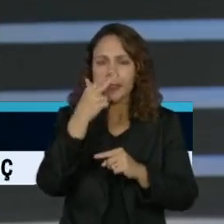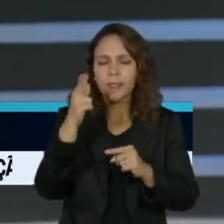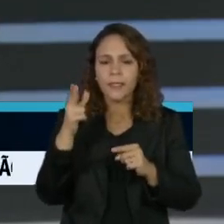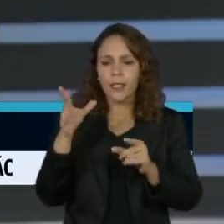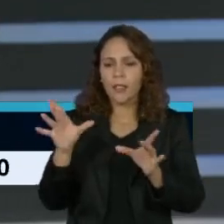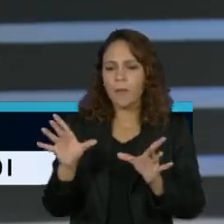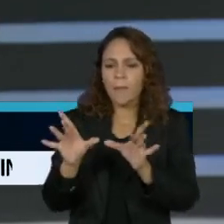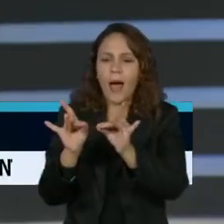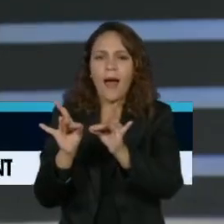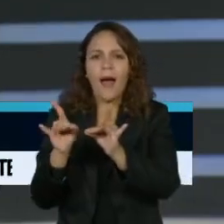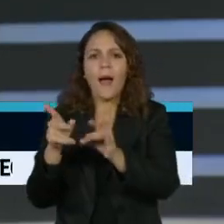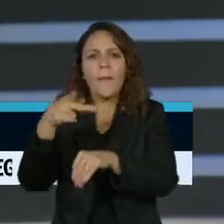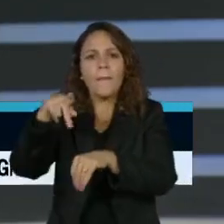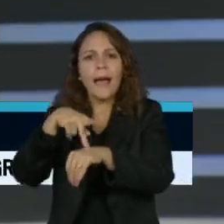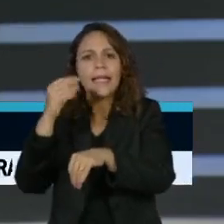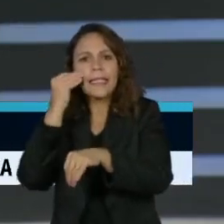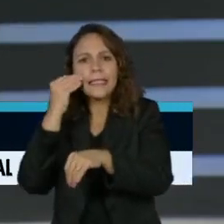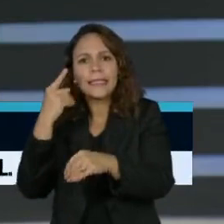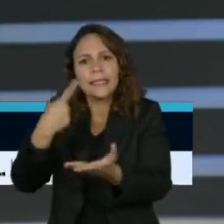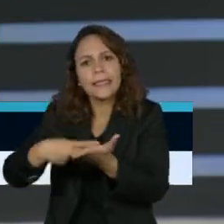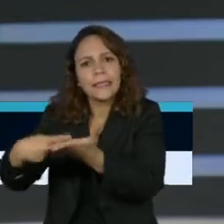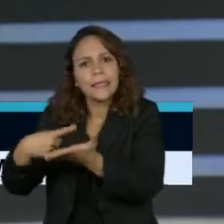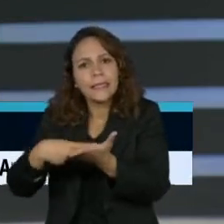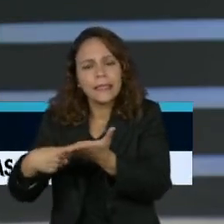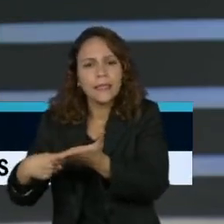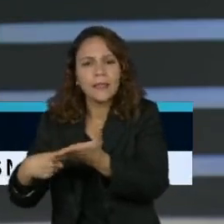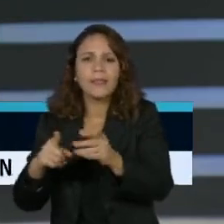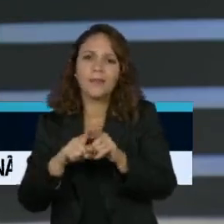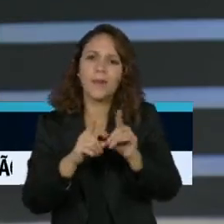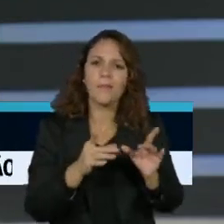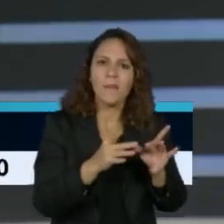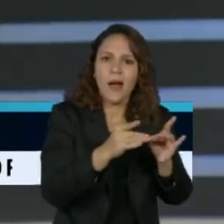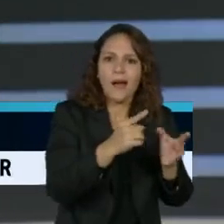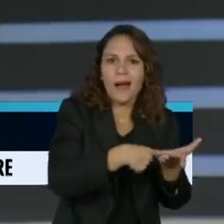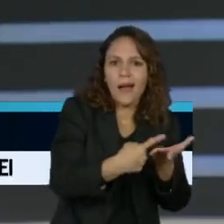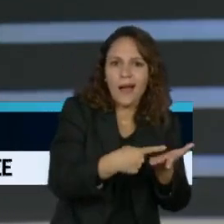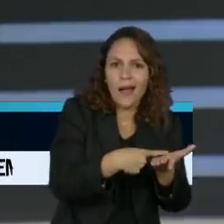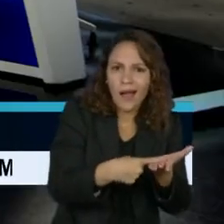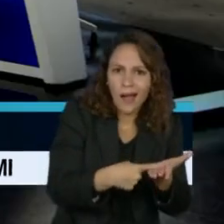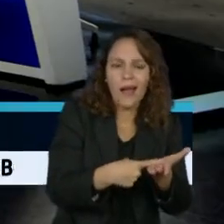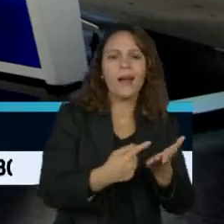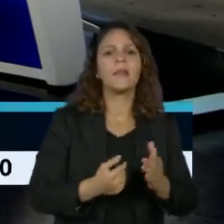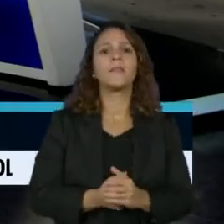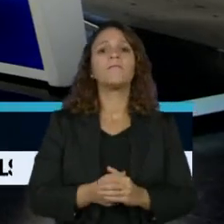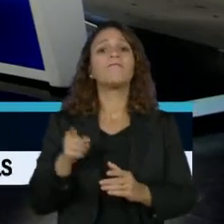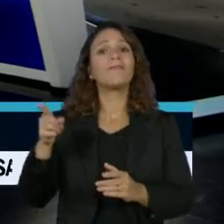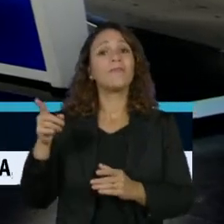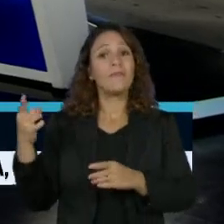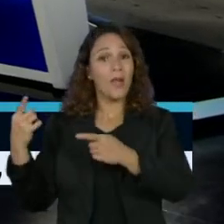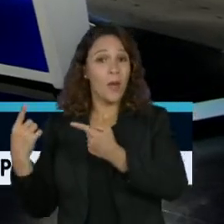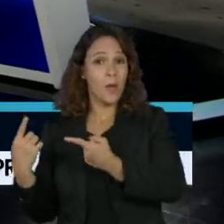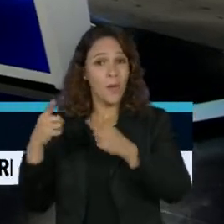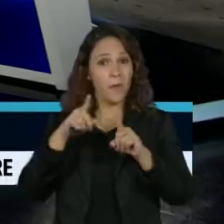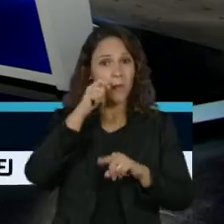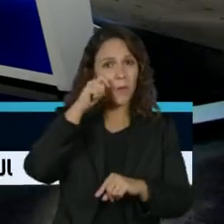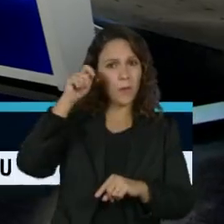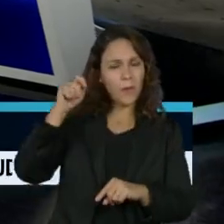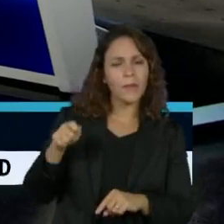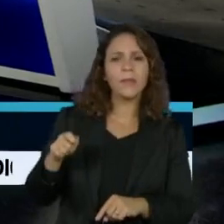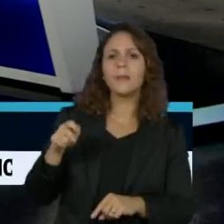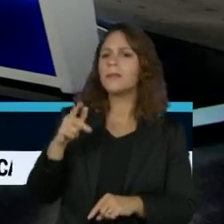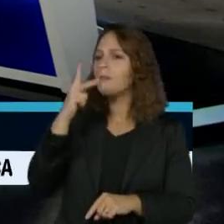de vários países em torno desses povos a O Ataque à Ucrânia acabou fortalecendo